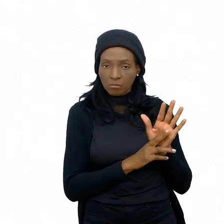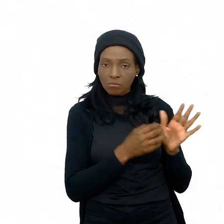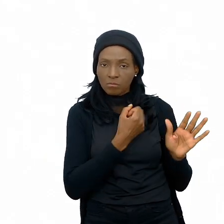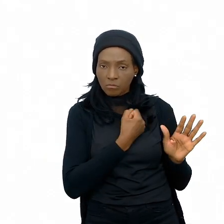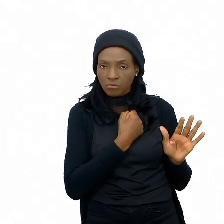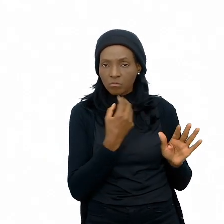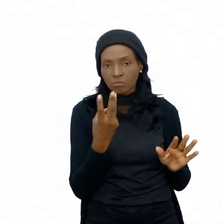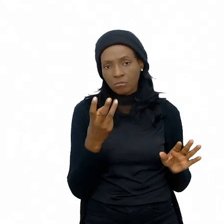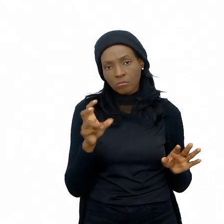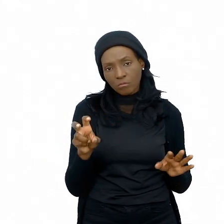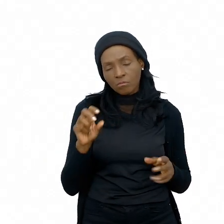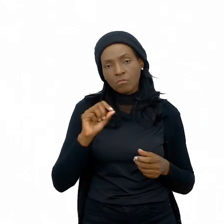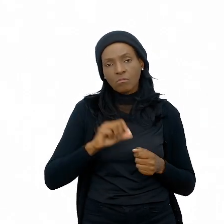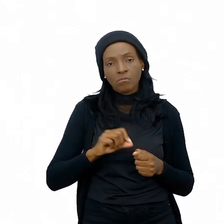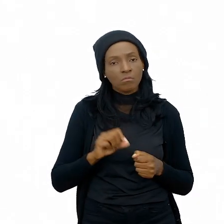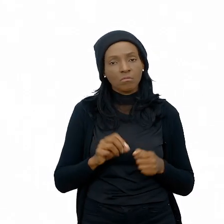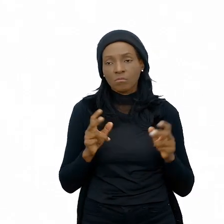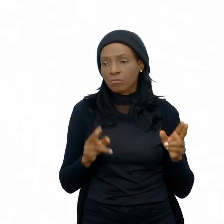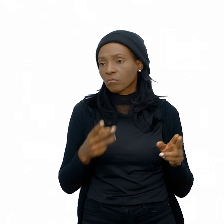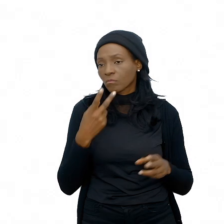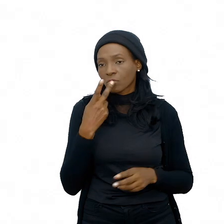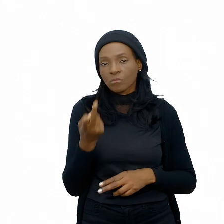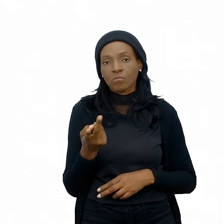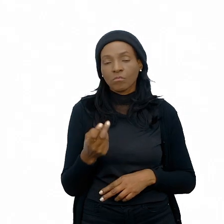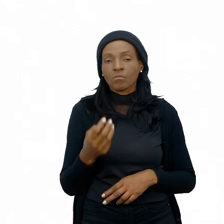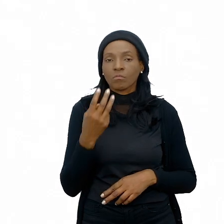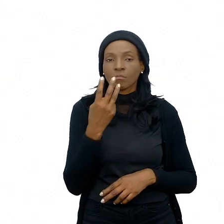o faz da forma que se fala,